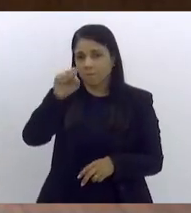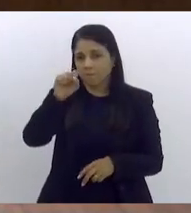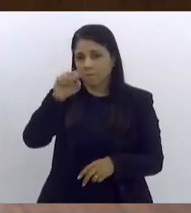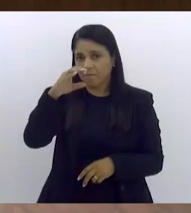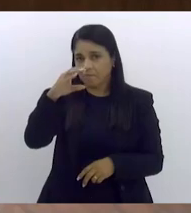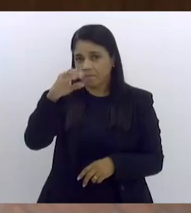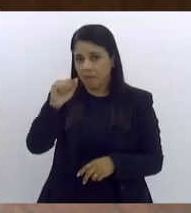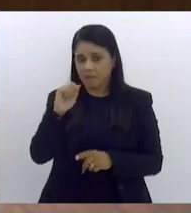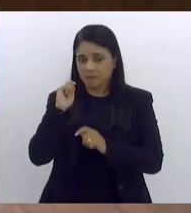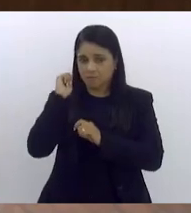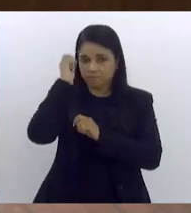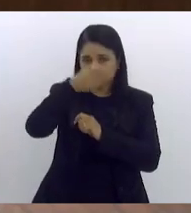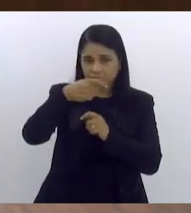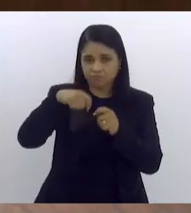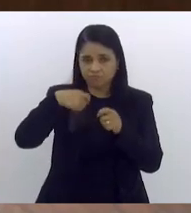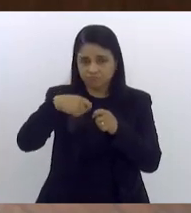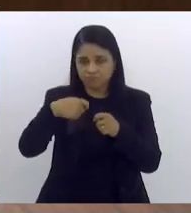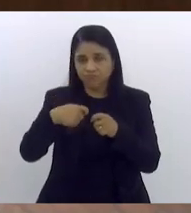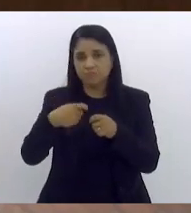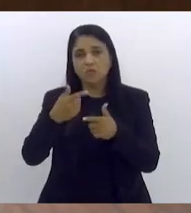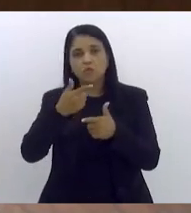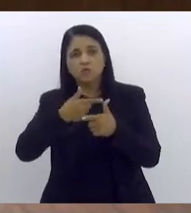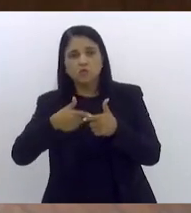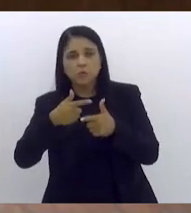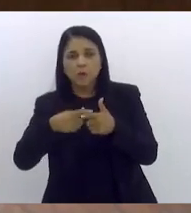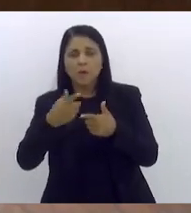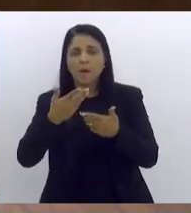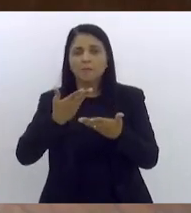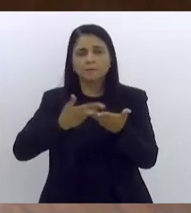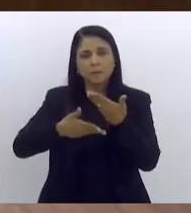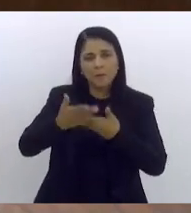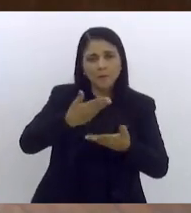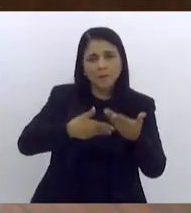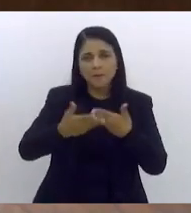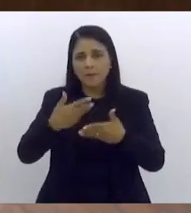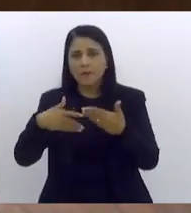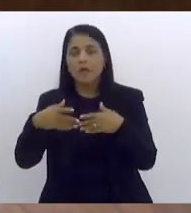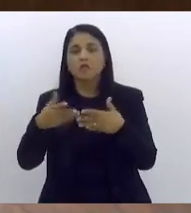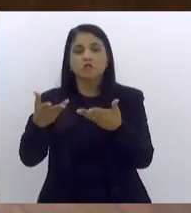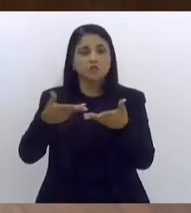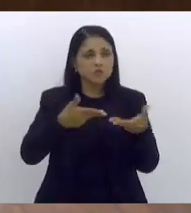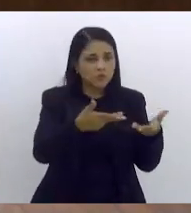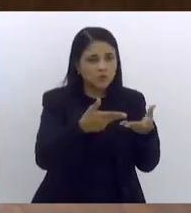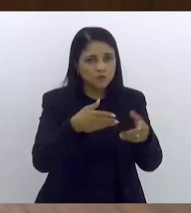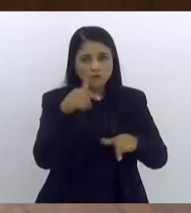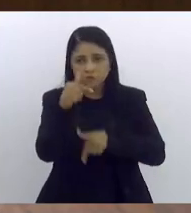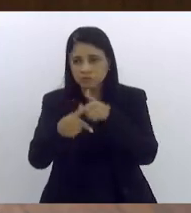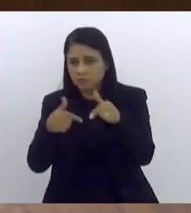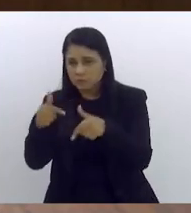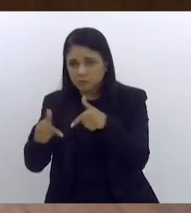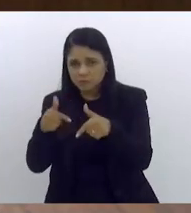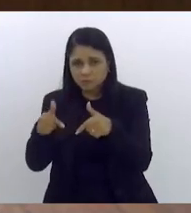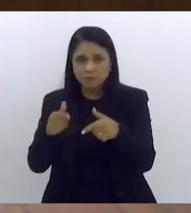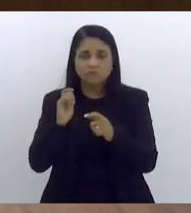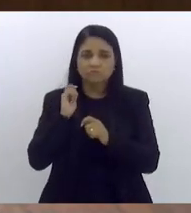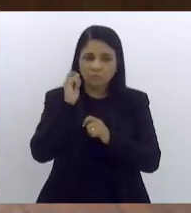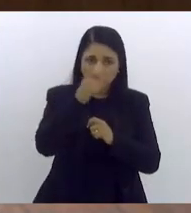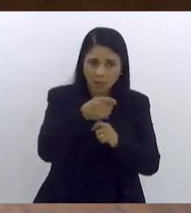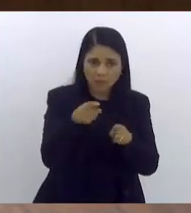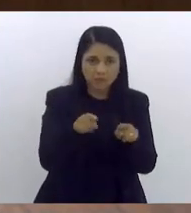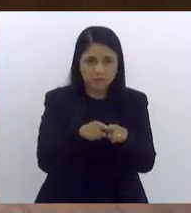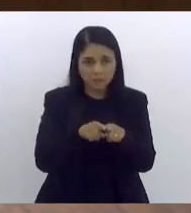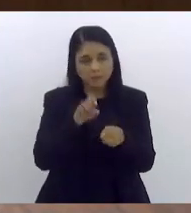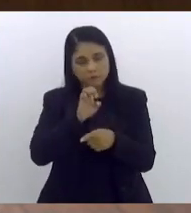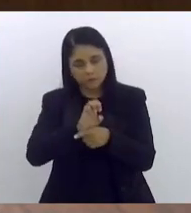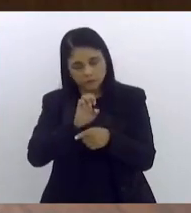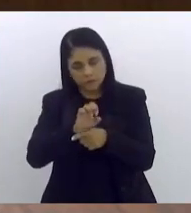envolvem isso aqui no nosso estado. Então, deixar também o convite, não só para os trabalhadores e as trabalhadoras da pesca do nosso estado,